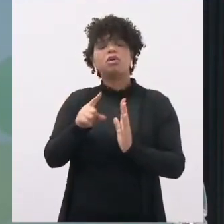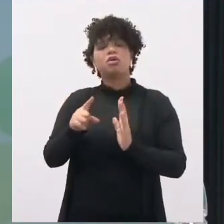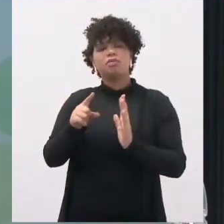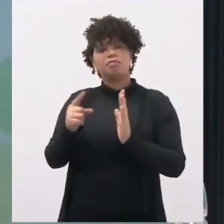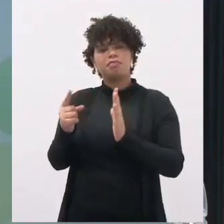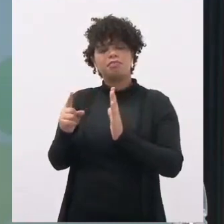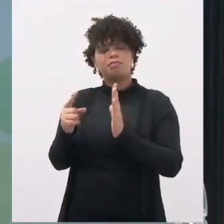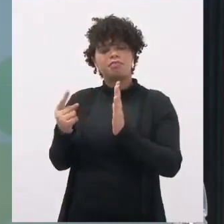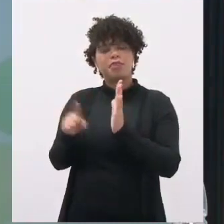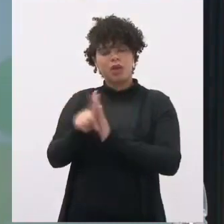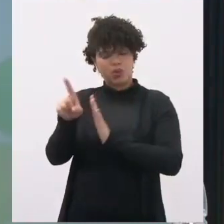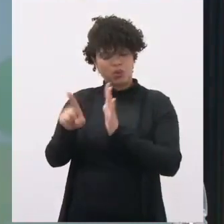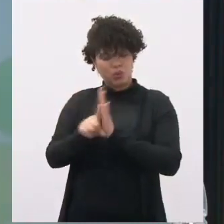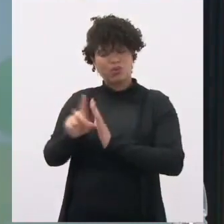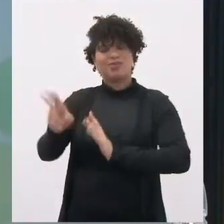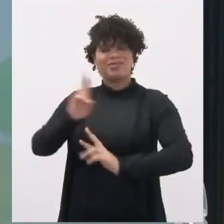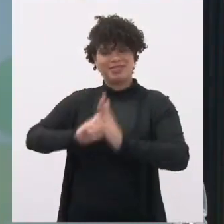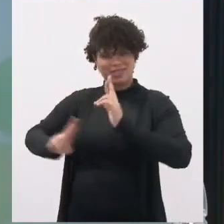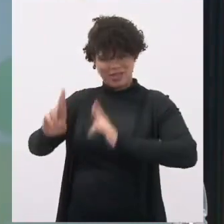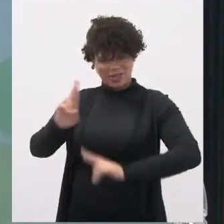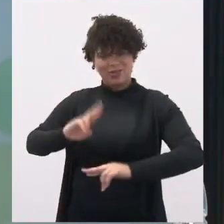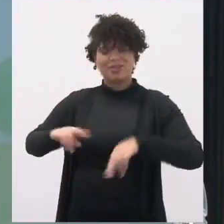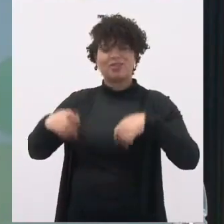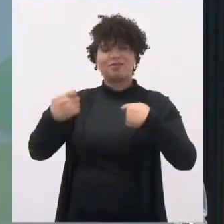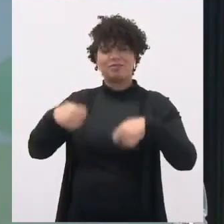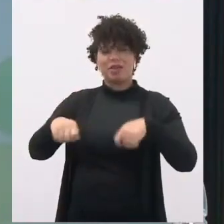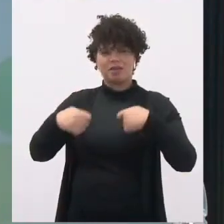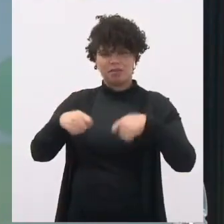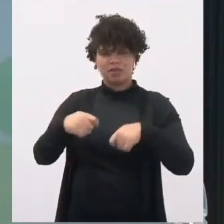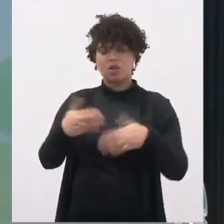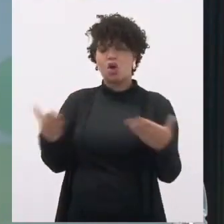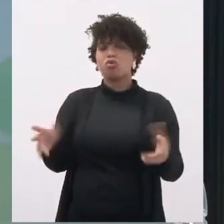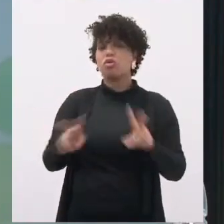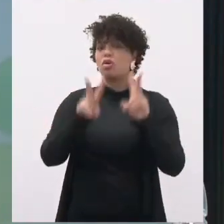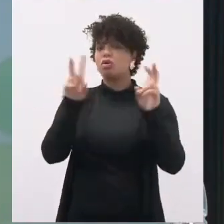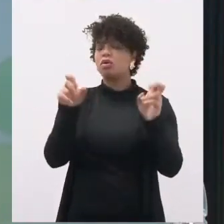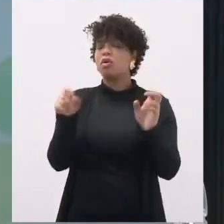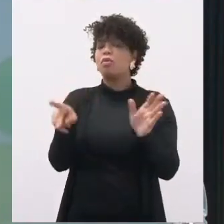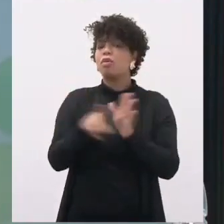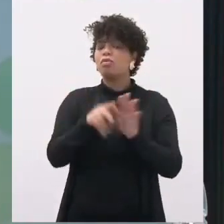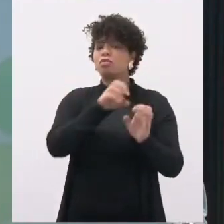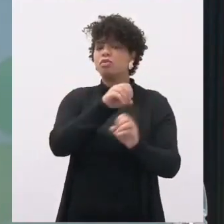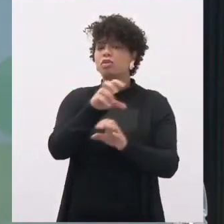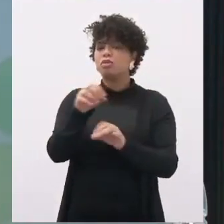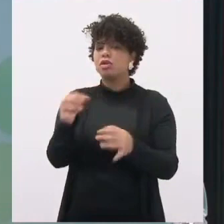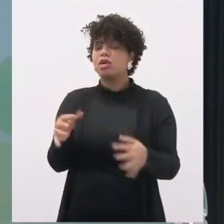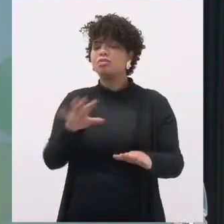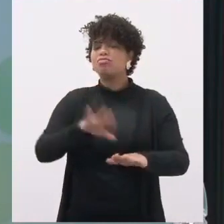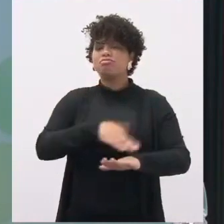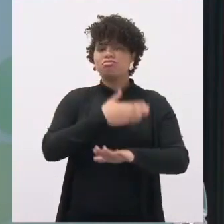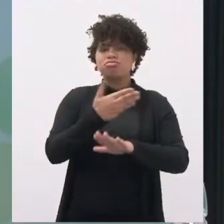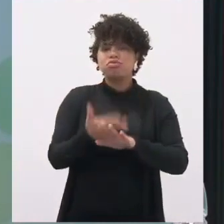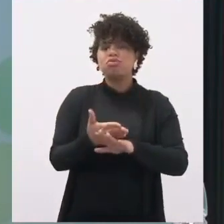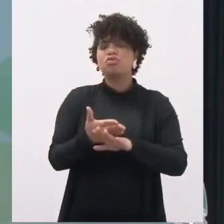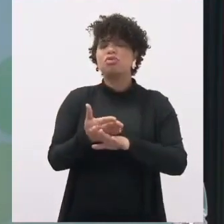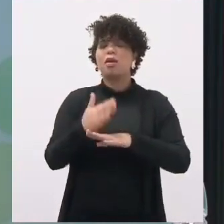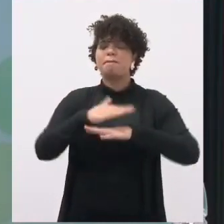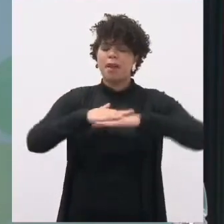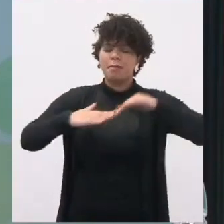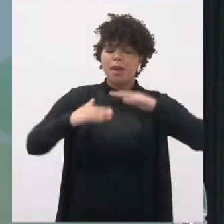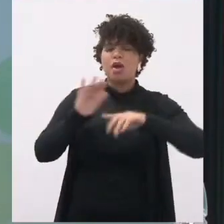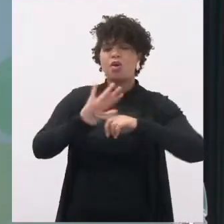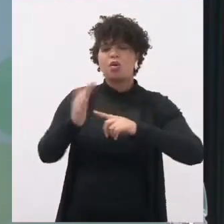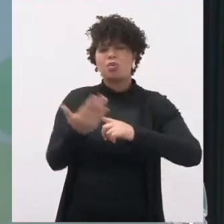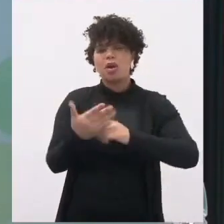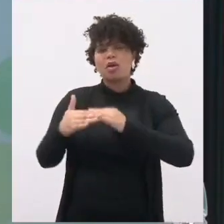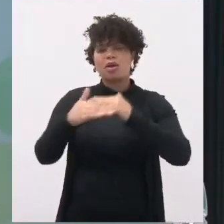gente conversou aqui hoje, né, a educação integral, a construção colaborativa, a questão da equidade,